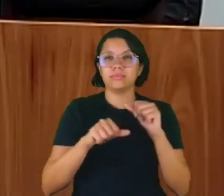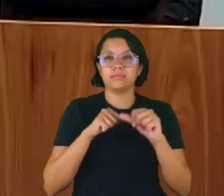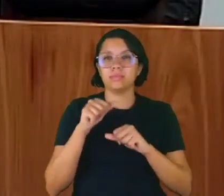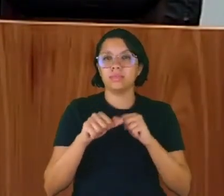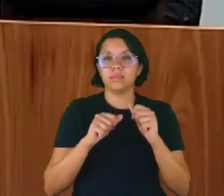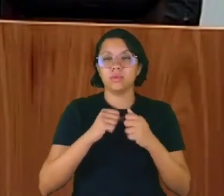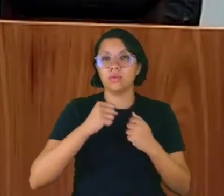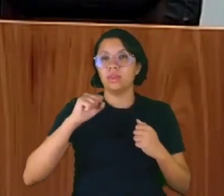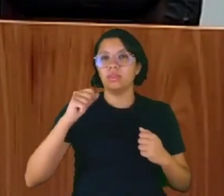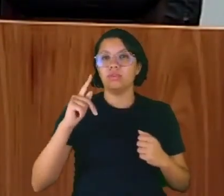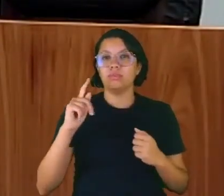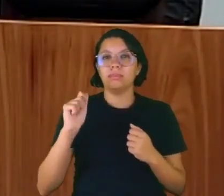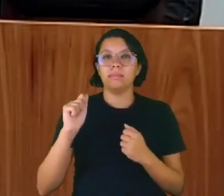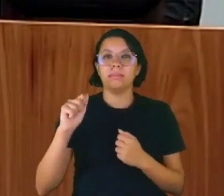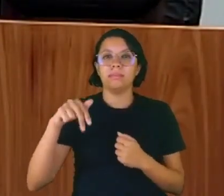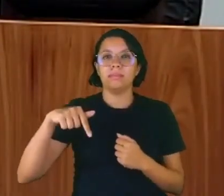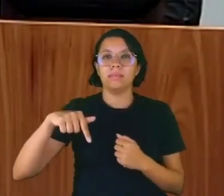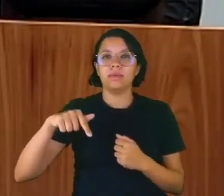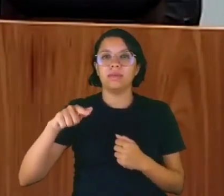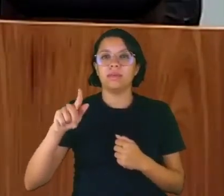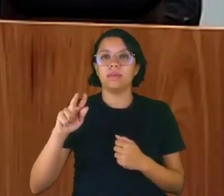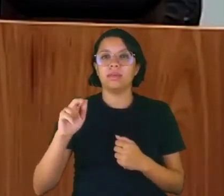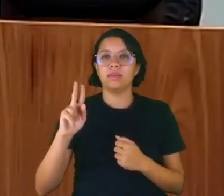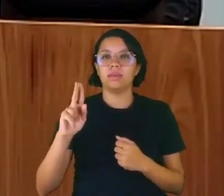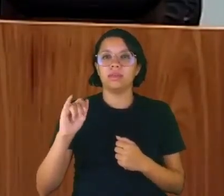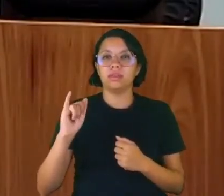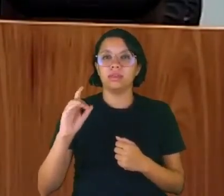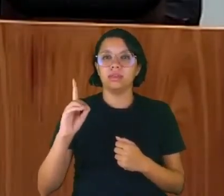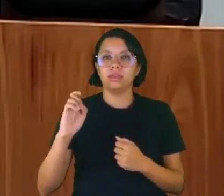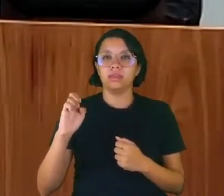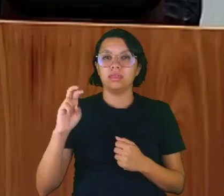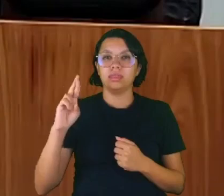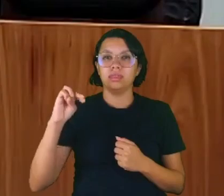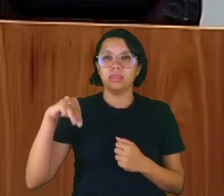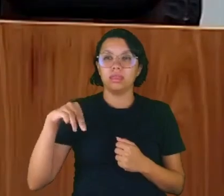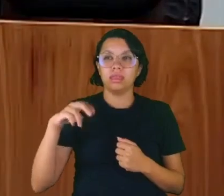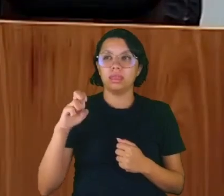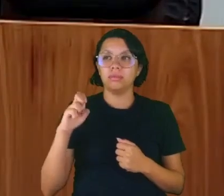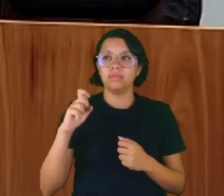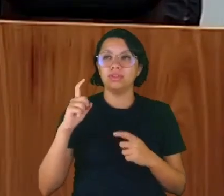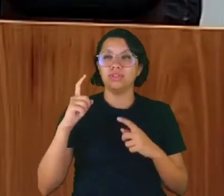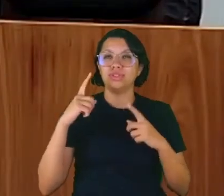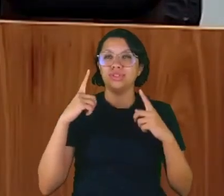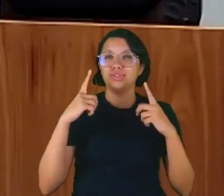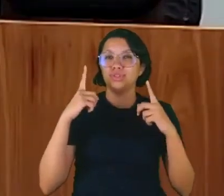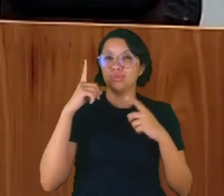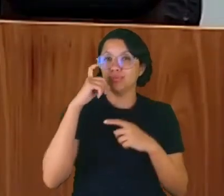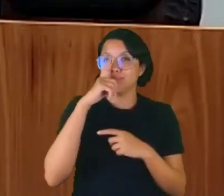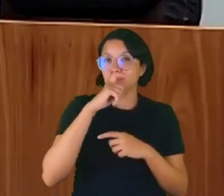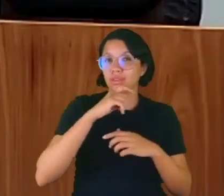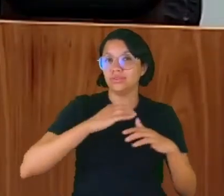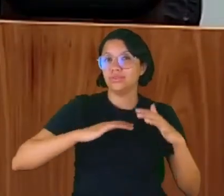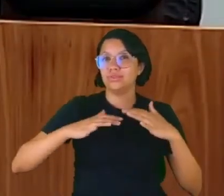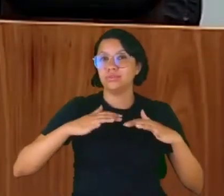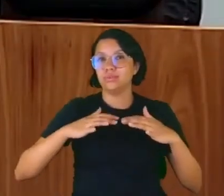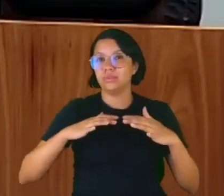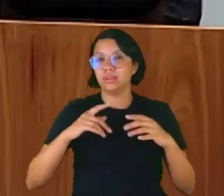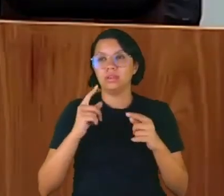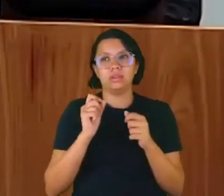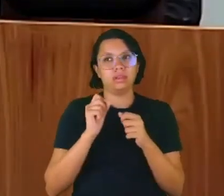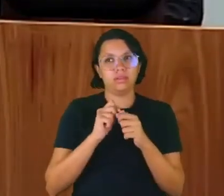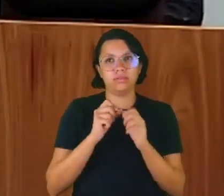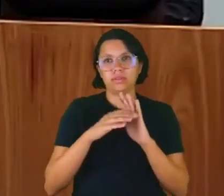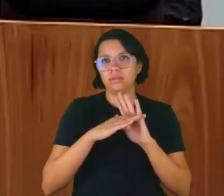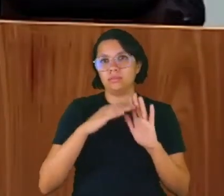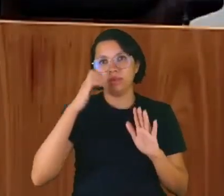uma dificuldade para se movimentar, evidentemente. Então, me parece que a gente tem que fazer um meia-culpa aqui no